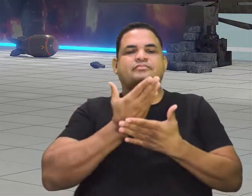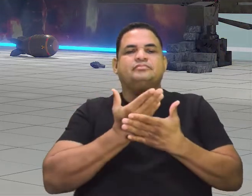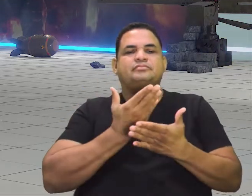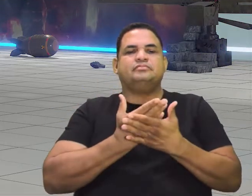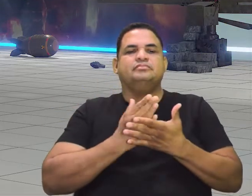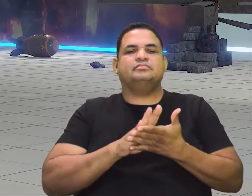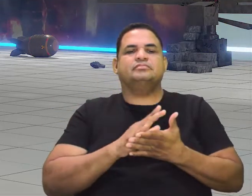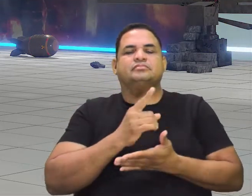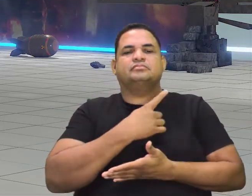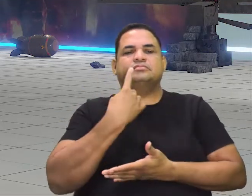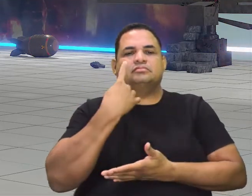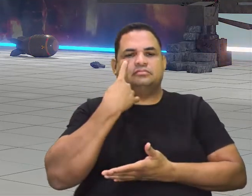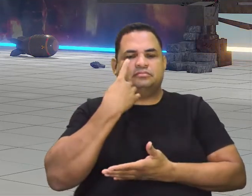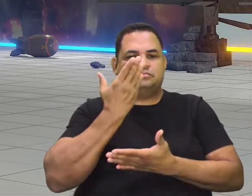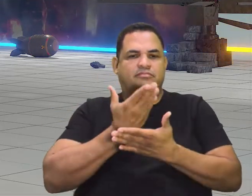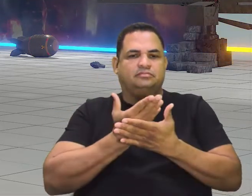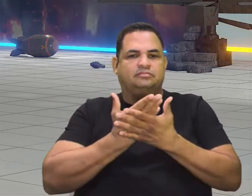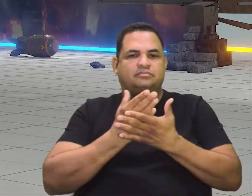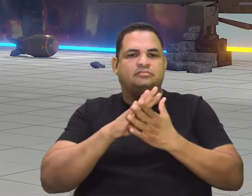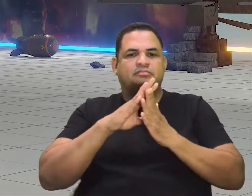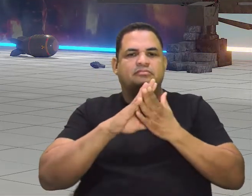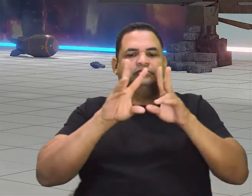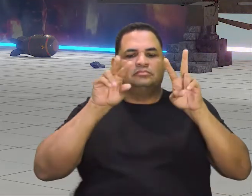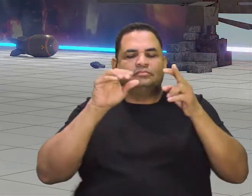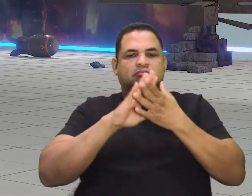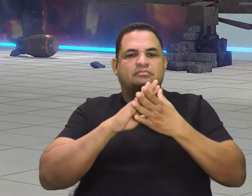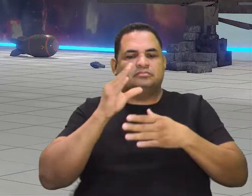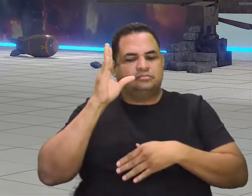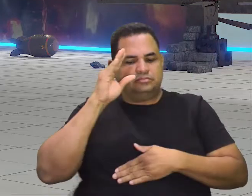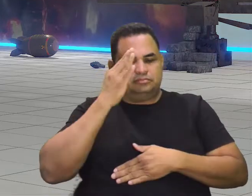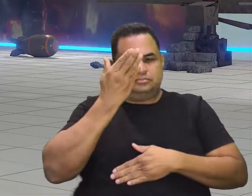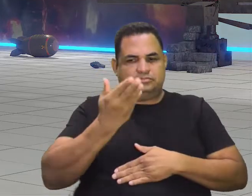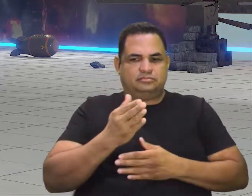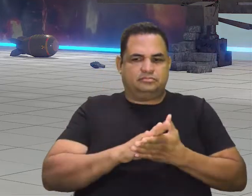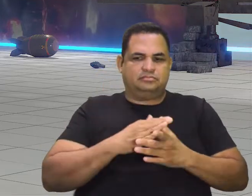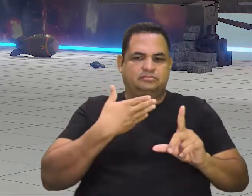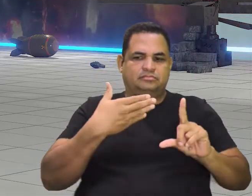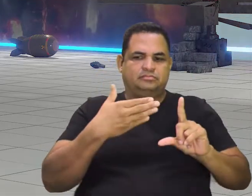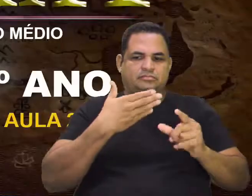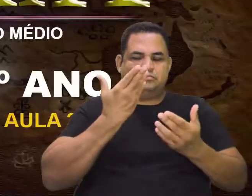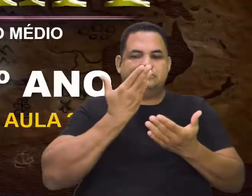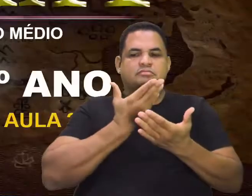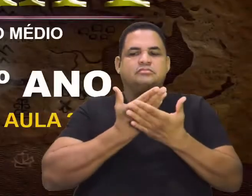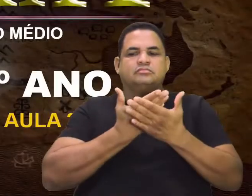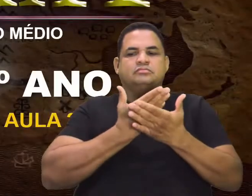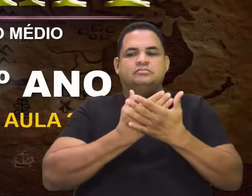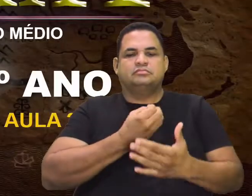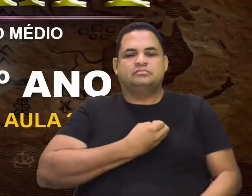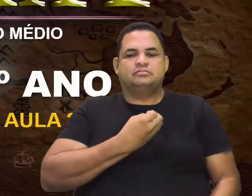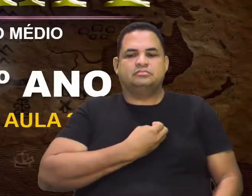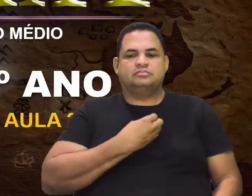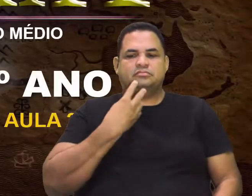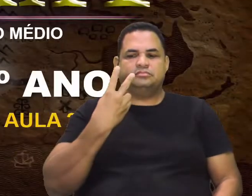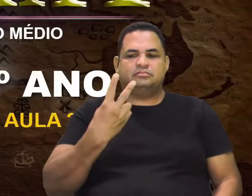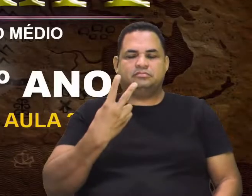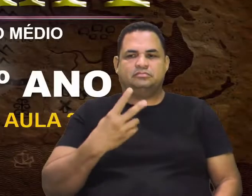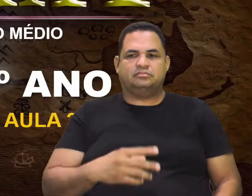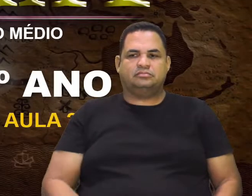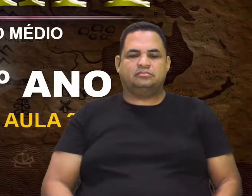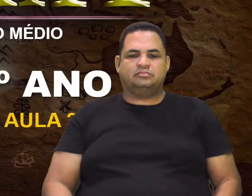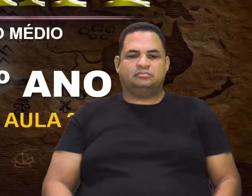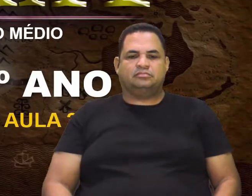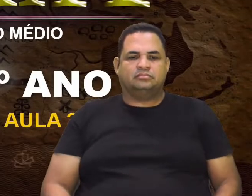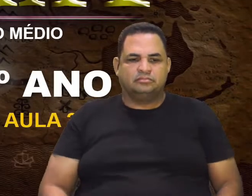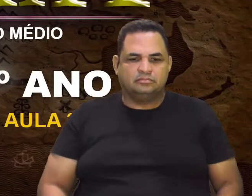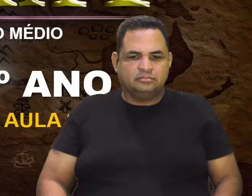aqui, nós iremos ver uns assuntos muito interessantes. Na tela de vocês aí, ó, nossa aula de número 2 aí,